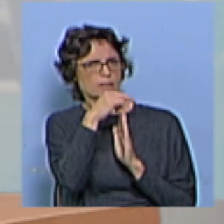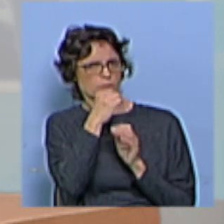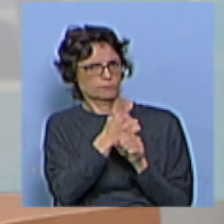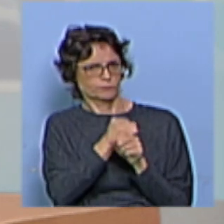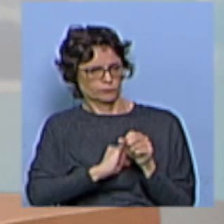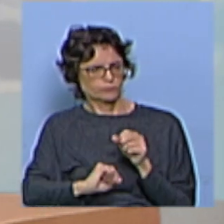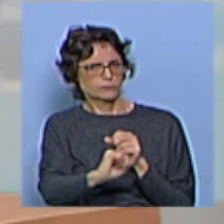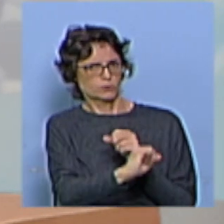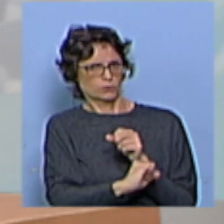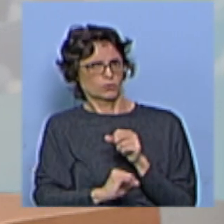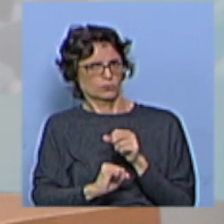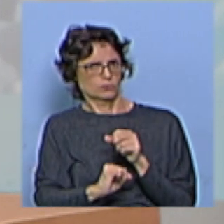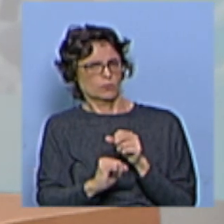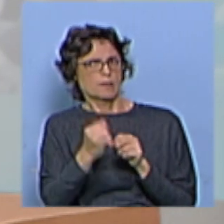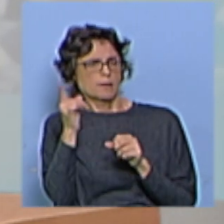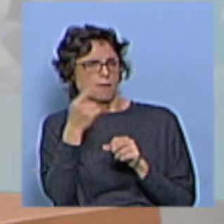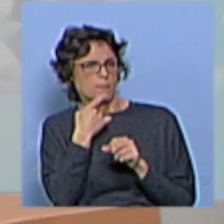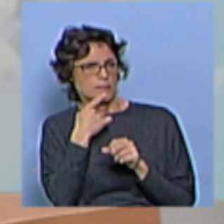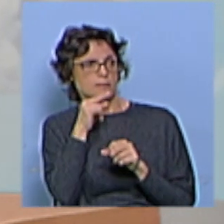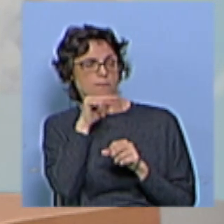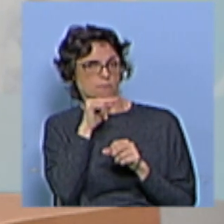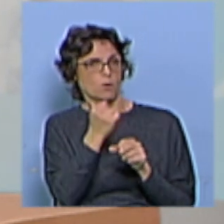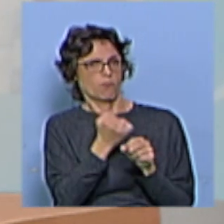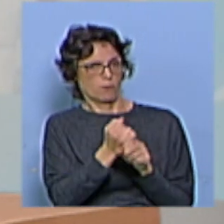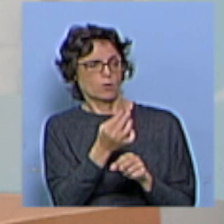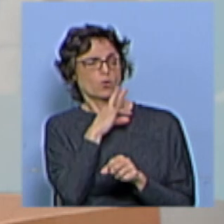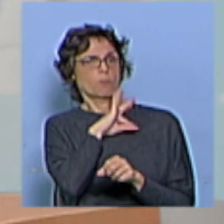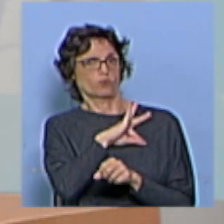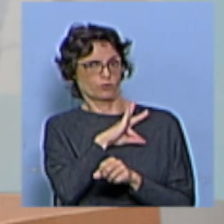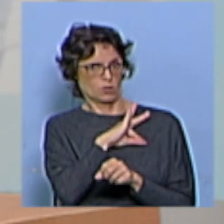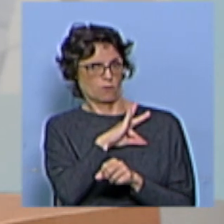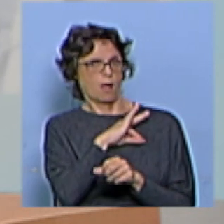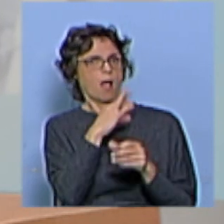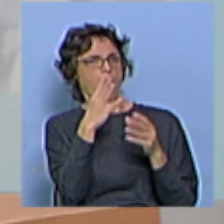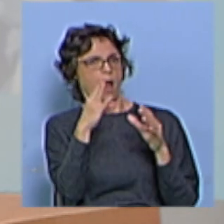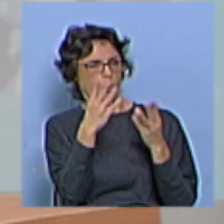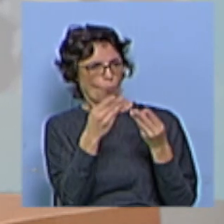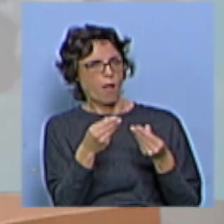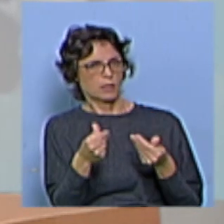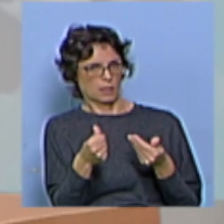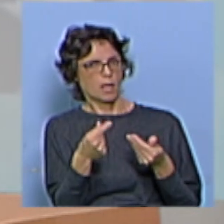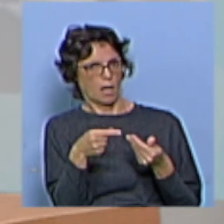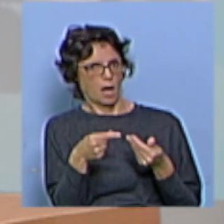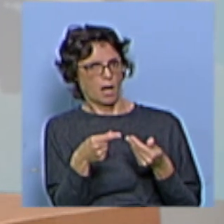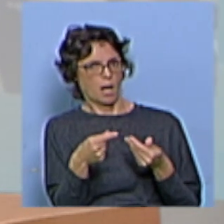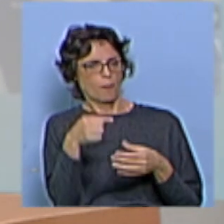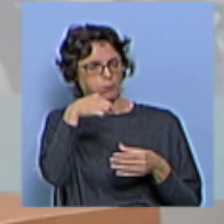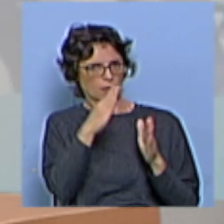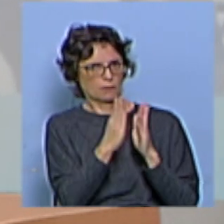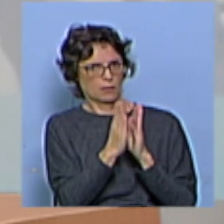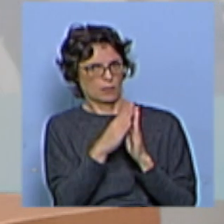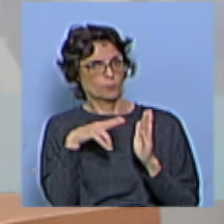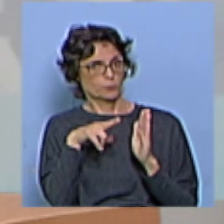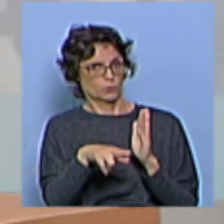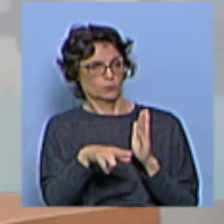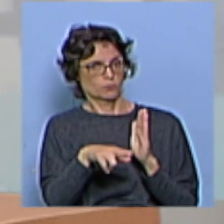também cada vez mais profissional e qualificado, feito dentro da Igreja Portuguesa. E não só por